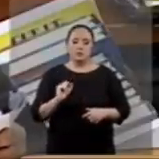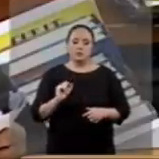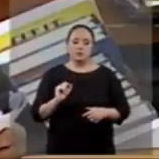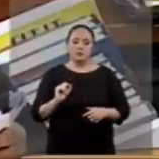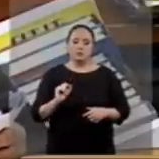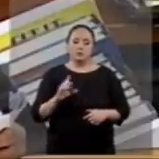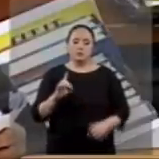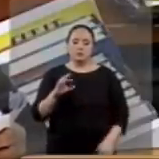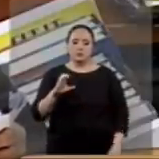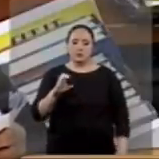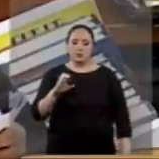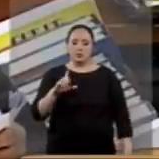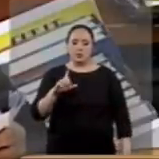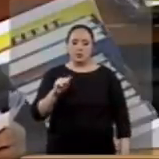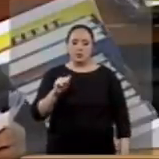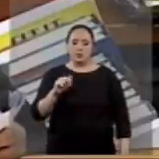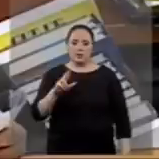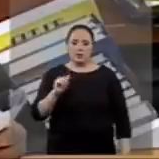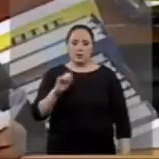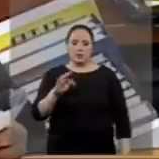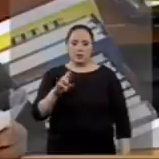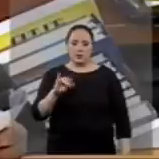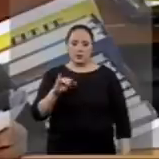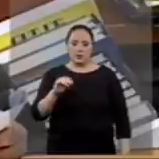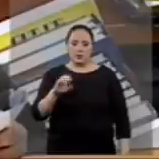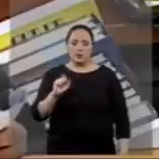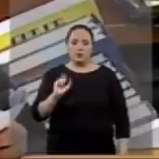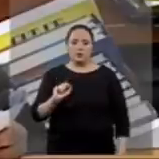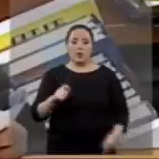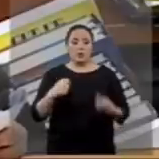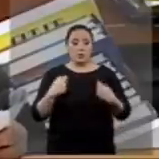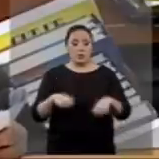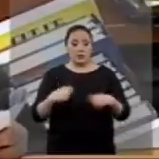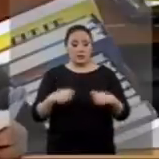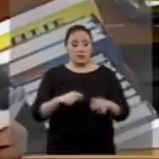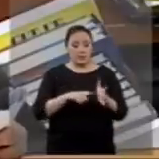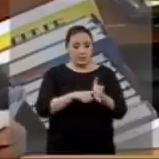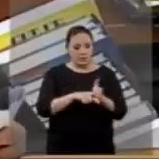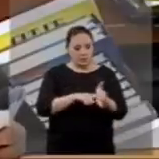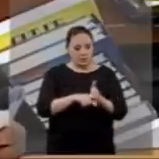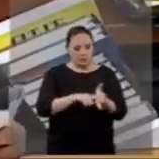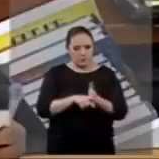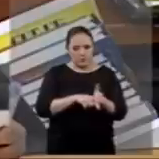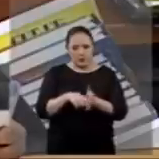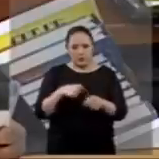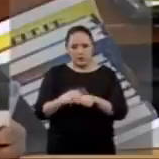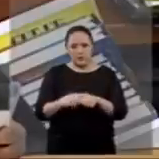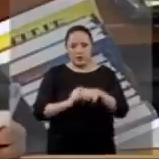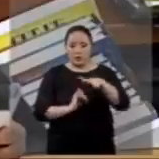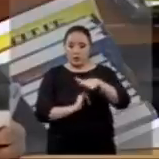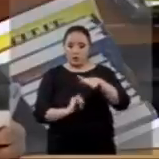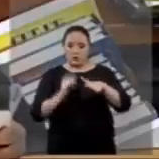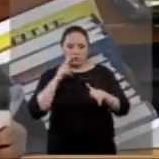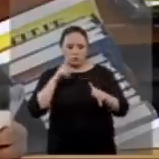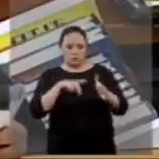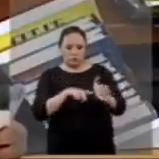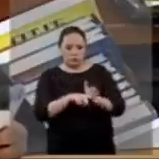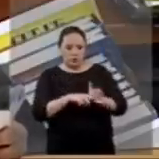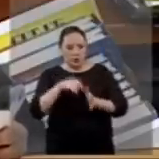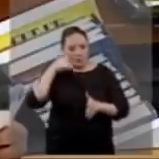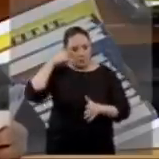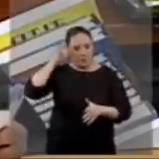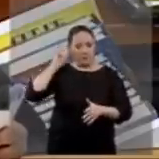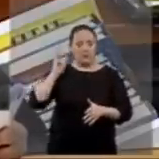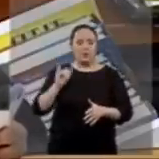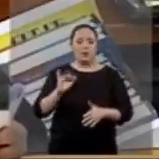nos declaratórios quanto à necessidade de rigorosa fiscalização das entidades para evitar